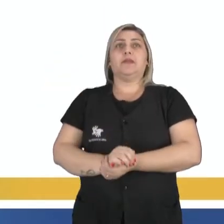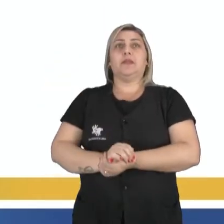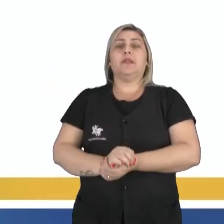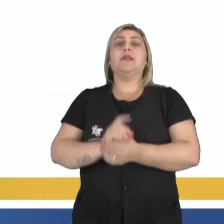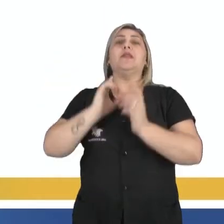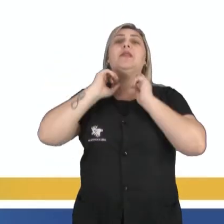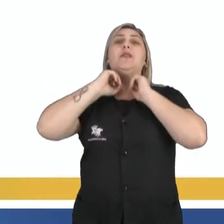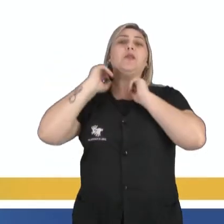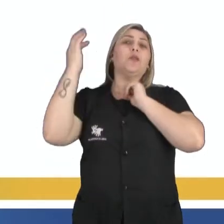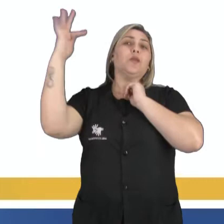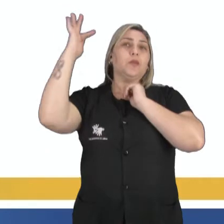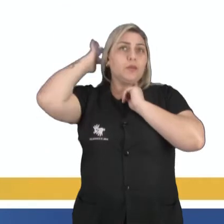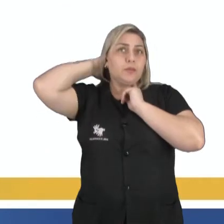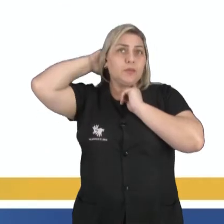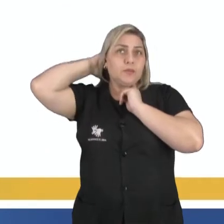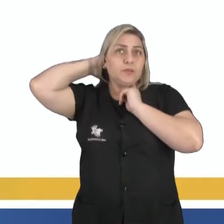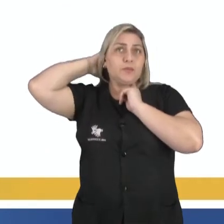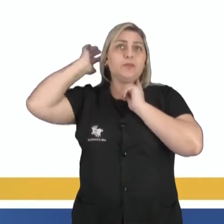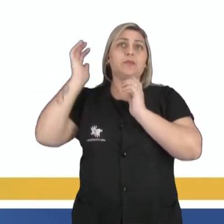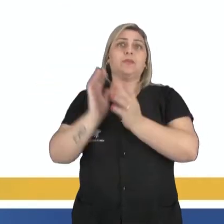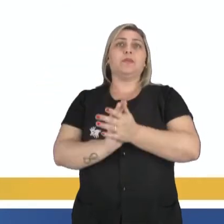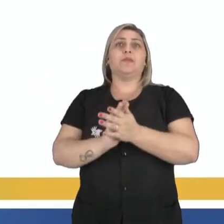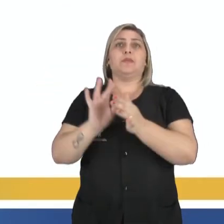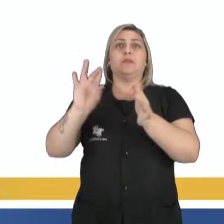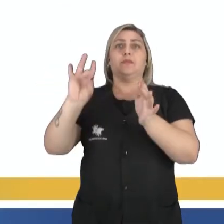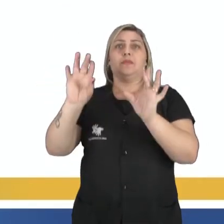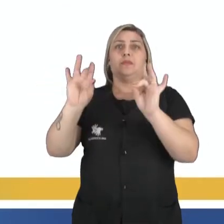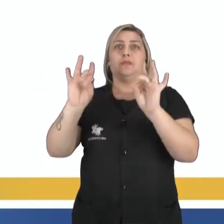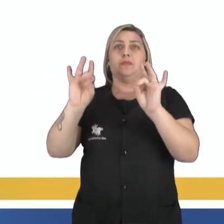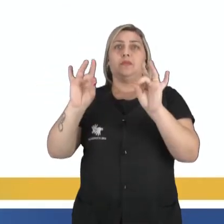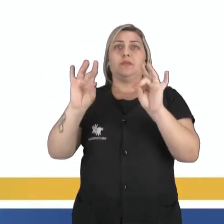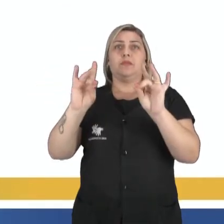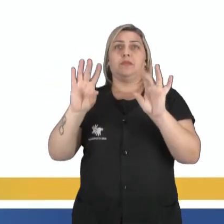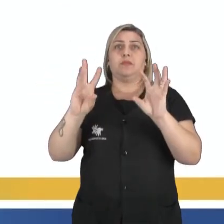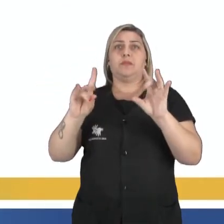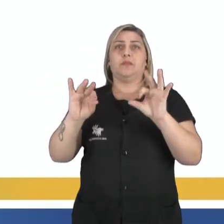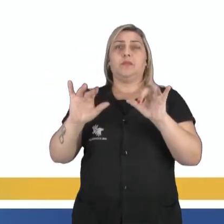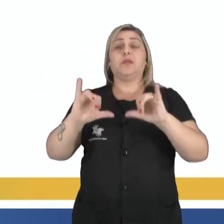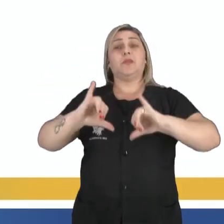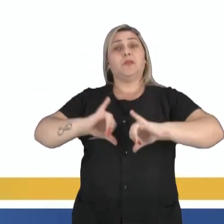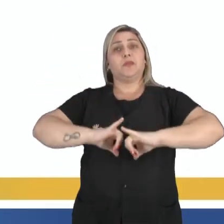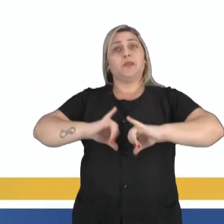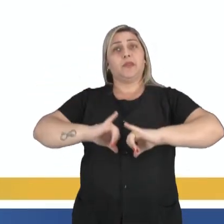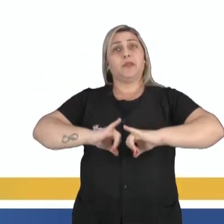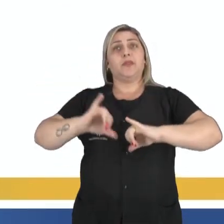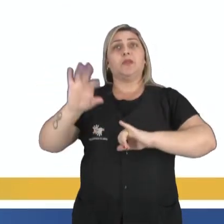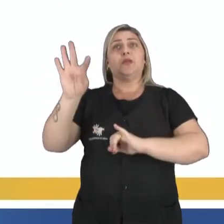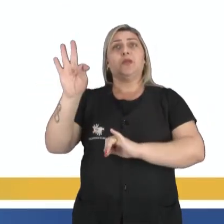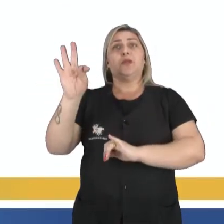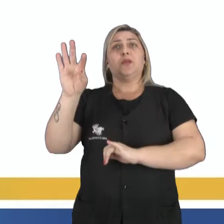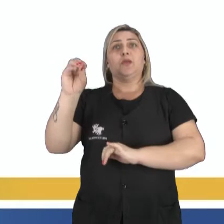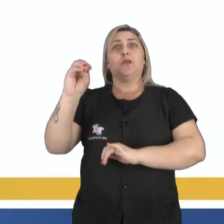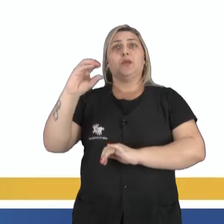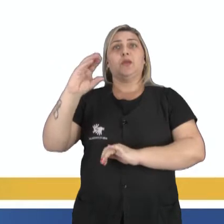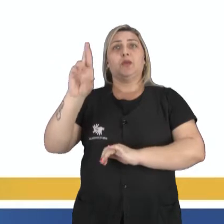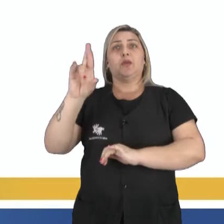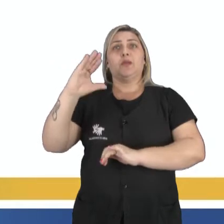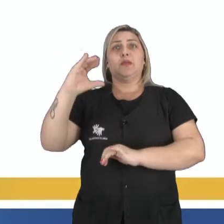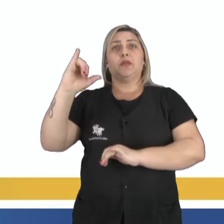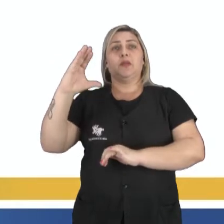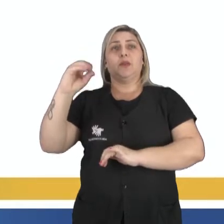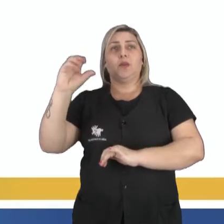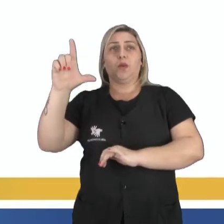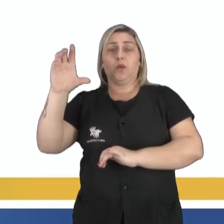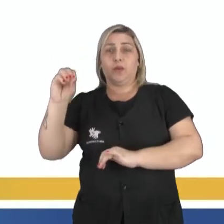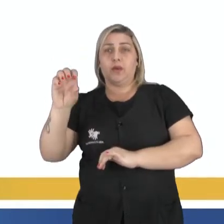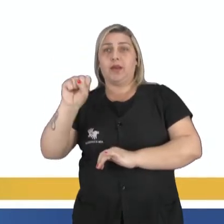adultos. Se você sente dores no pescoço e a ponta dos dedos, amortecido pode estar sofrendo de torcicolo